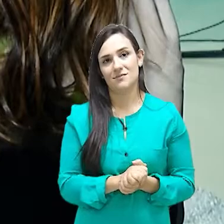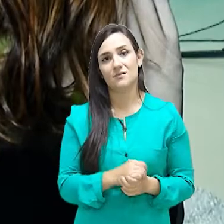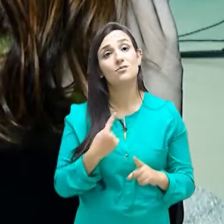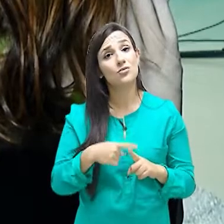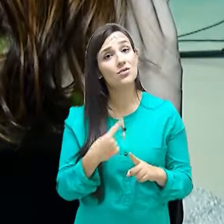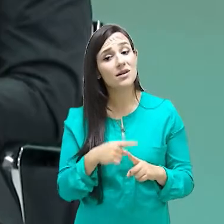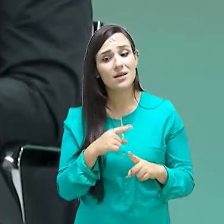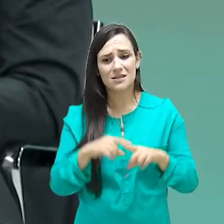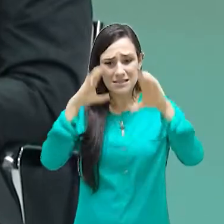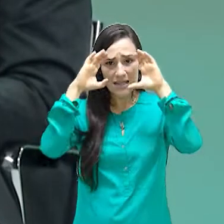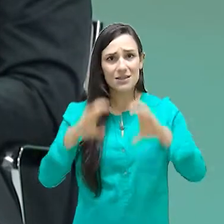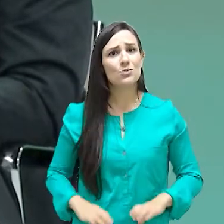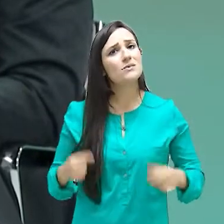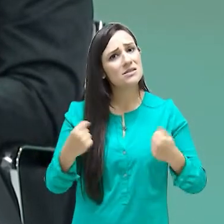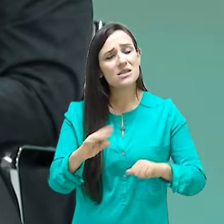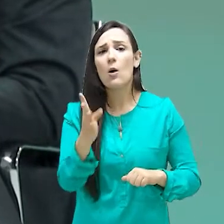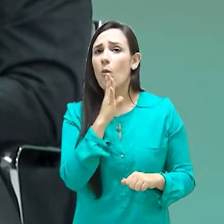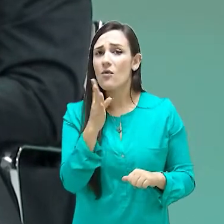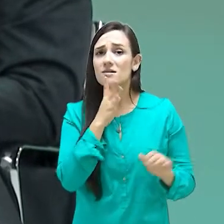normas estaduais e